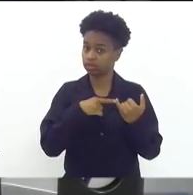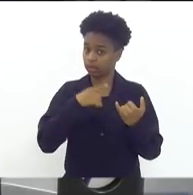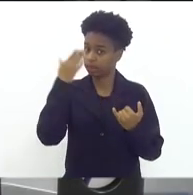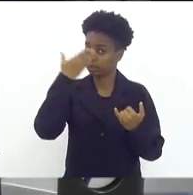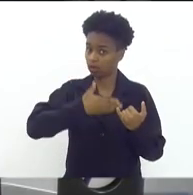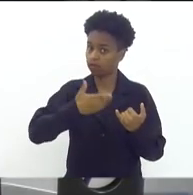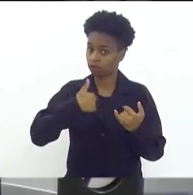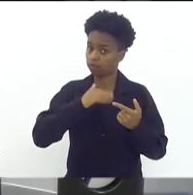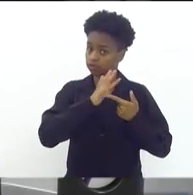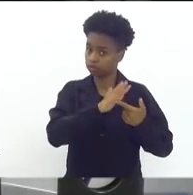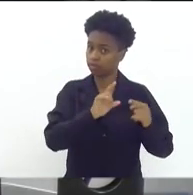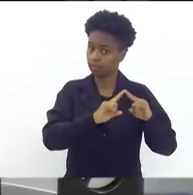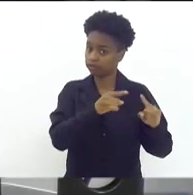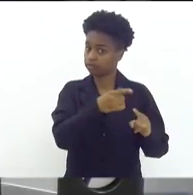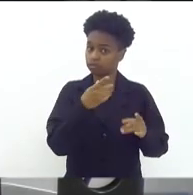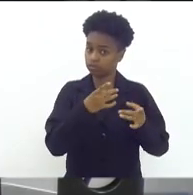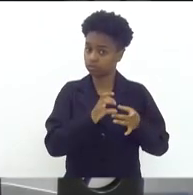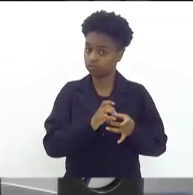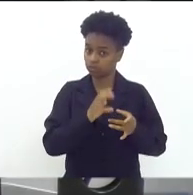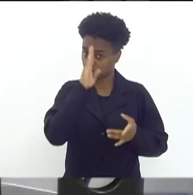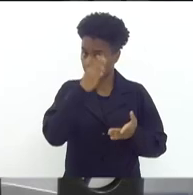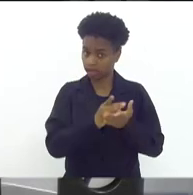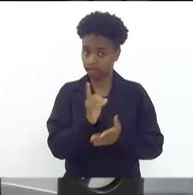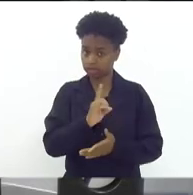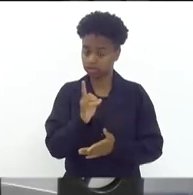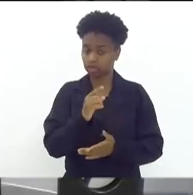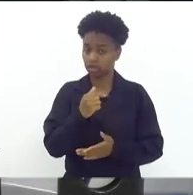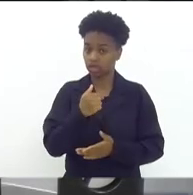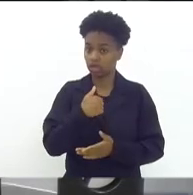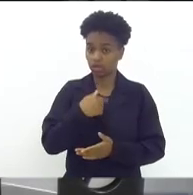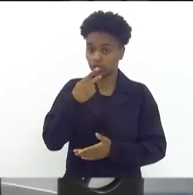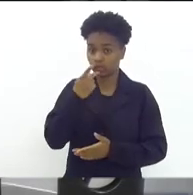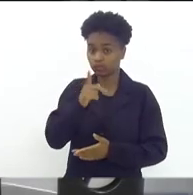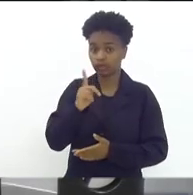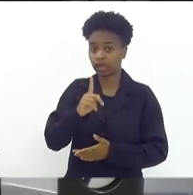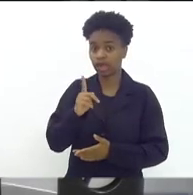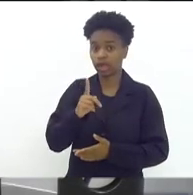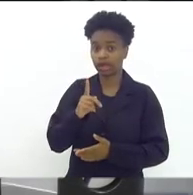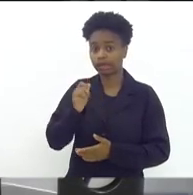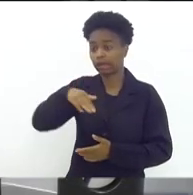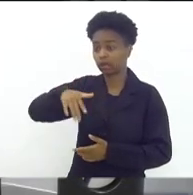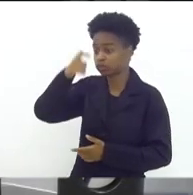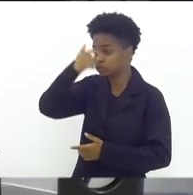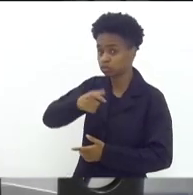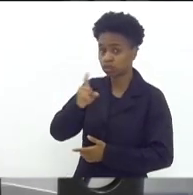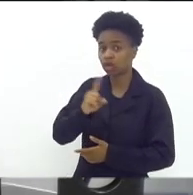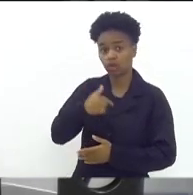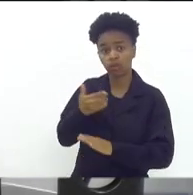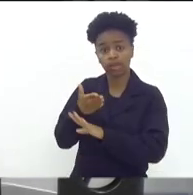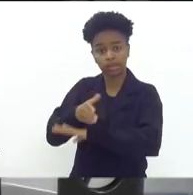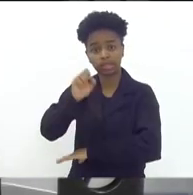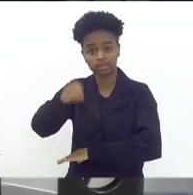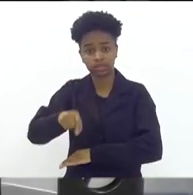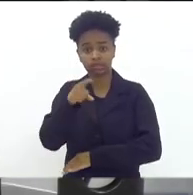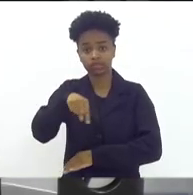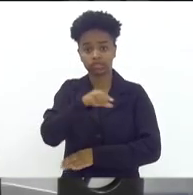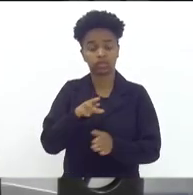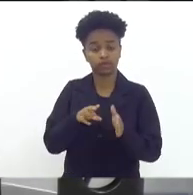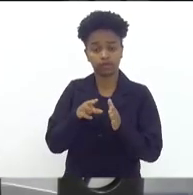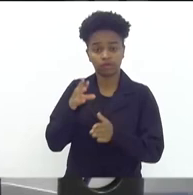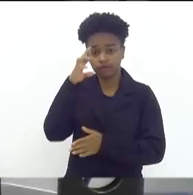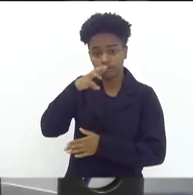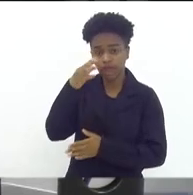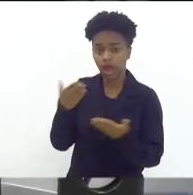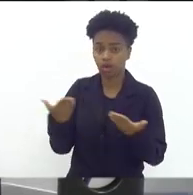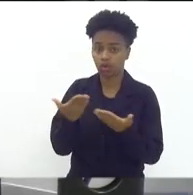me foi impedido o acesso até que eu falei não vou me identificar nenhuma e vou subir para onde eu quiser Vocês estão em fiscalização agora e aí eu subi na marra